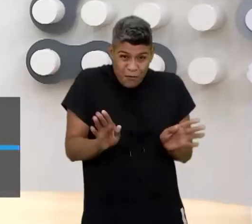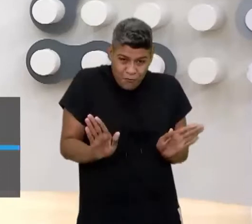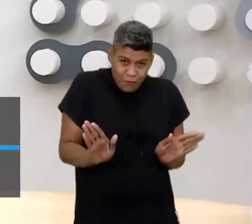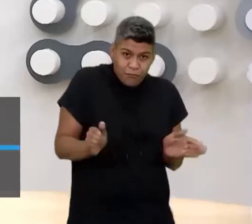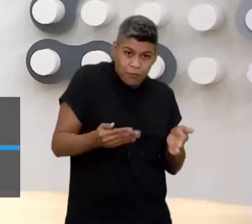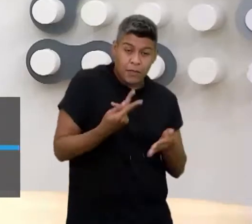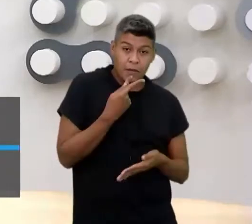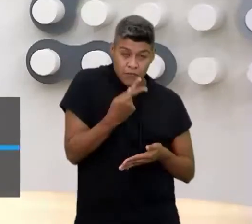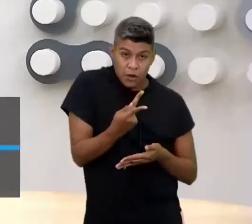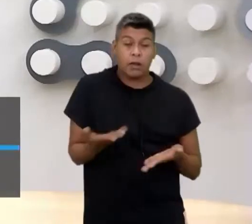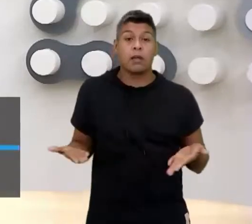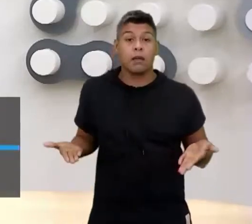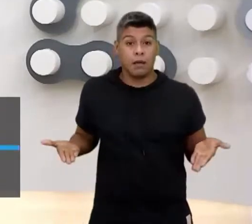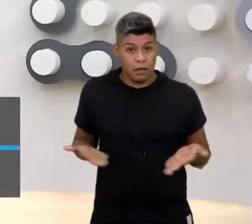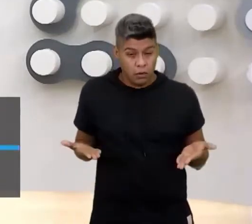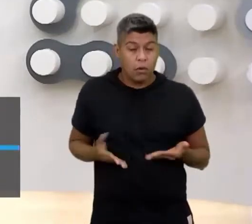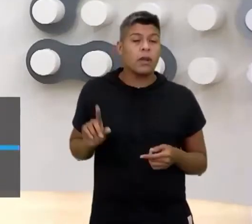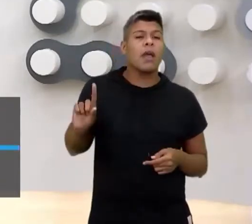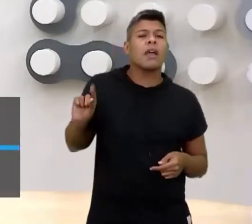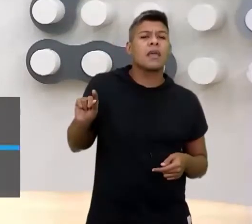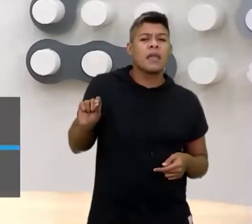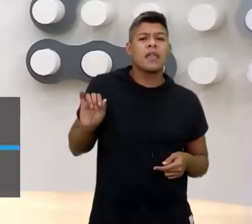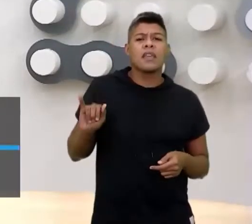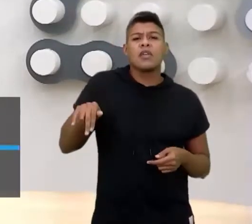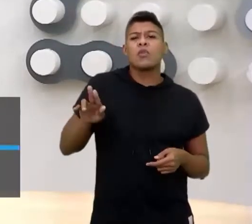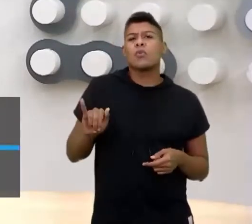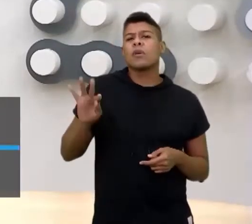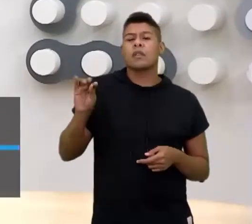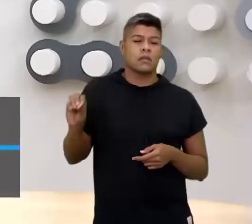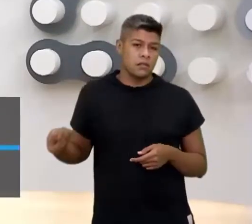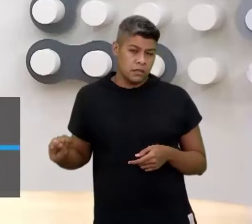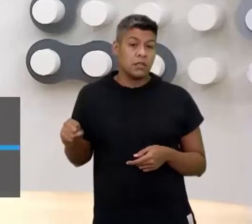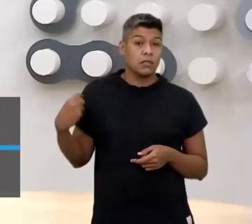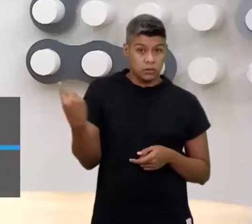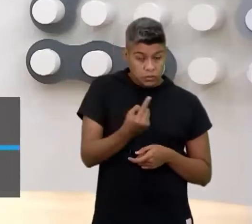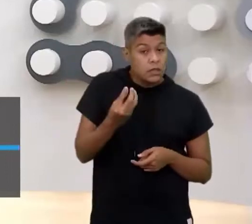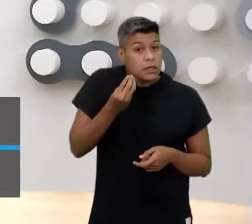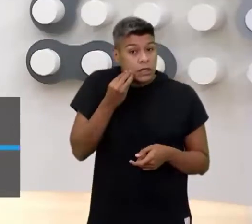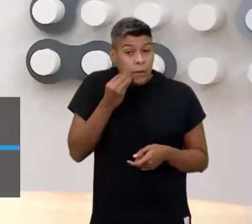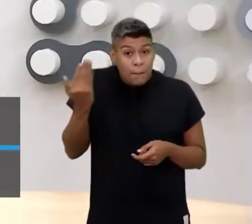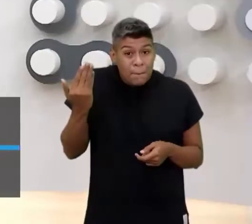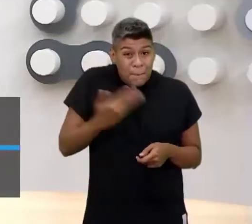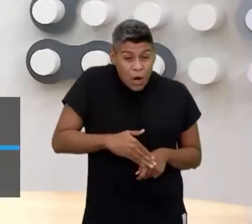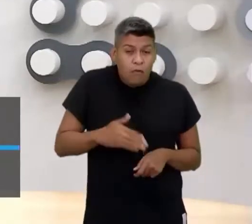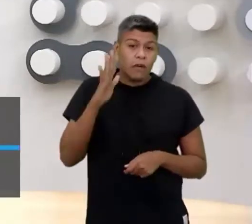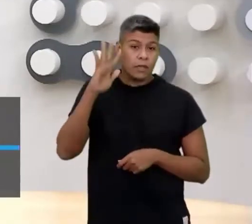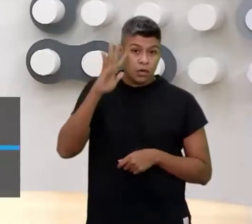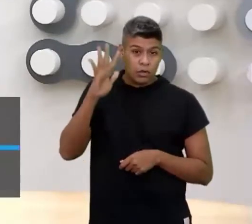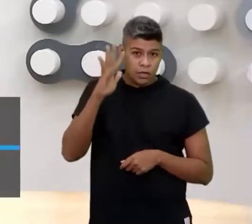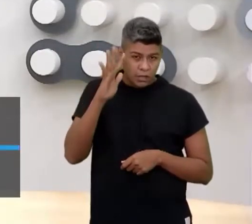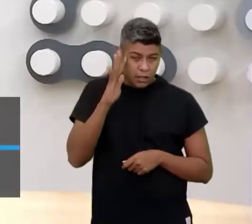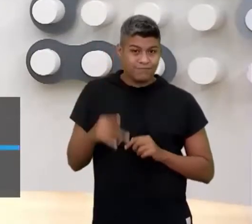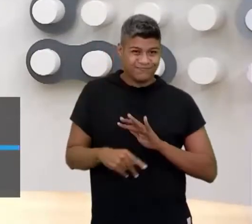eu vou falar sobre eles agorinha, que são os Inuites. Já que é para a gente tentar provar essa teoria do Paul